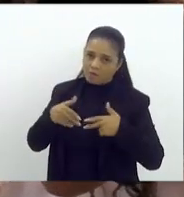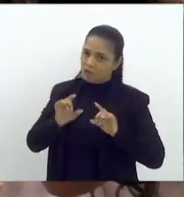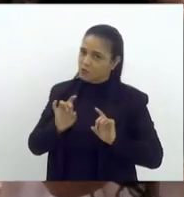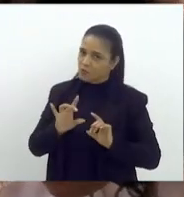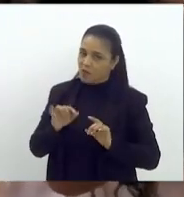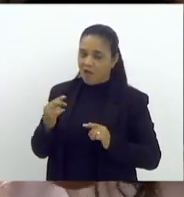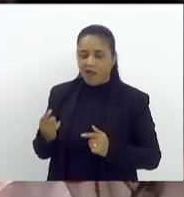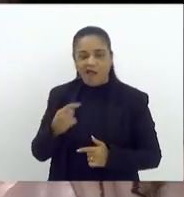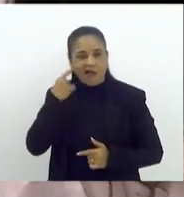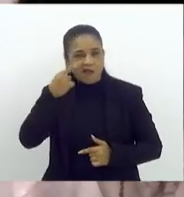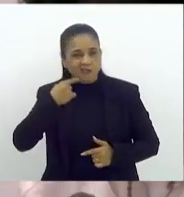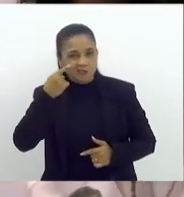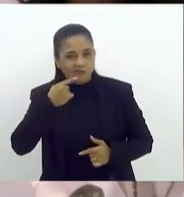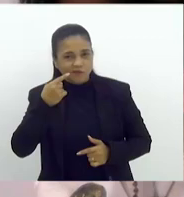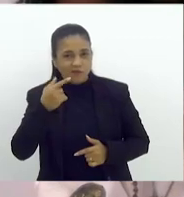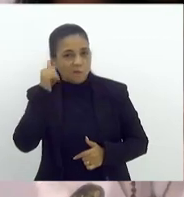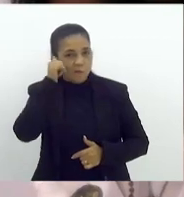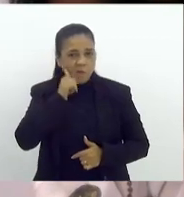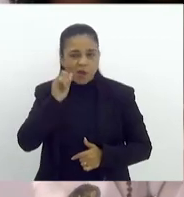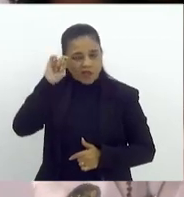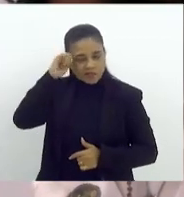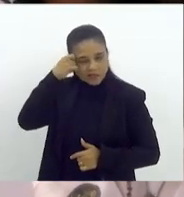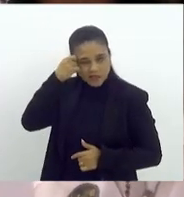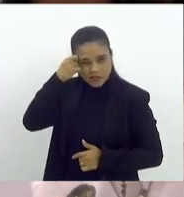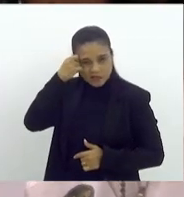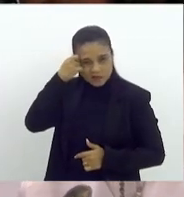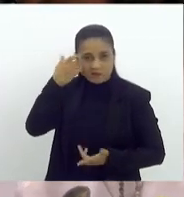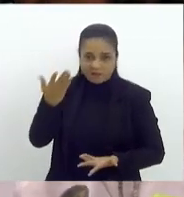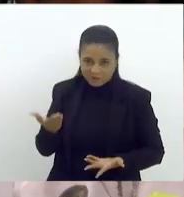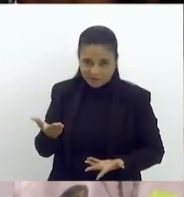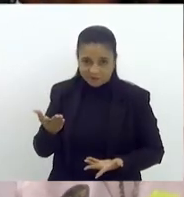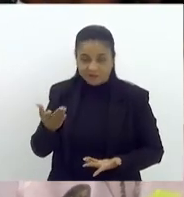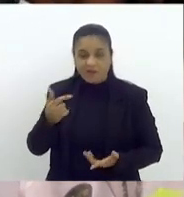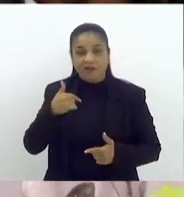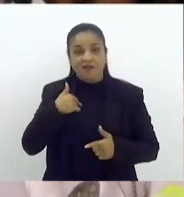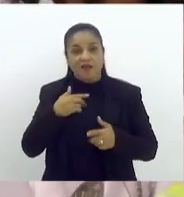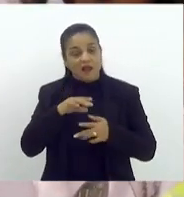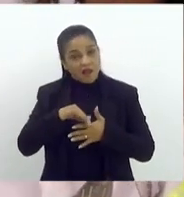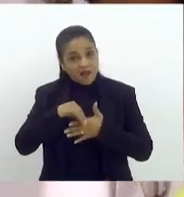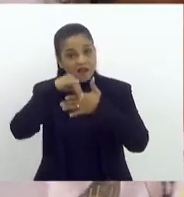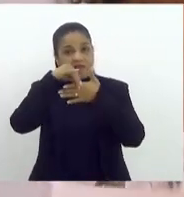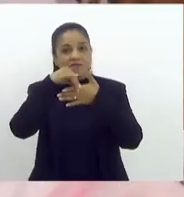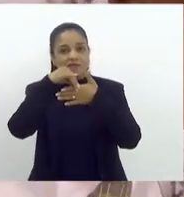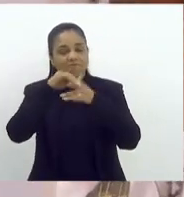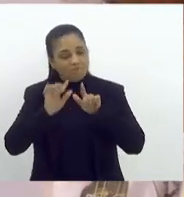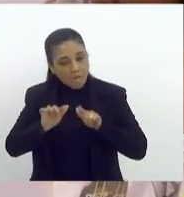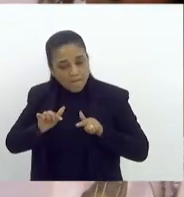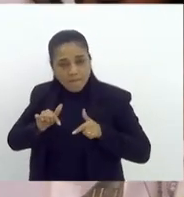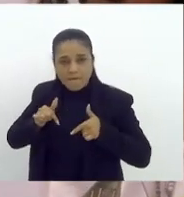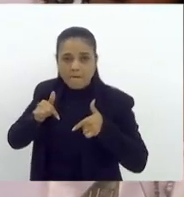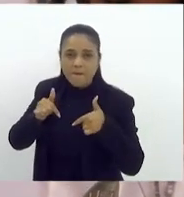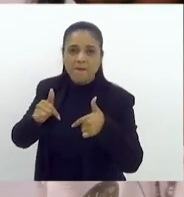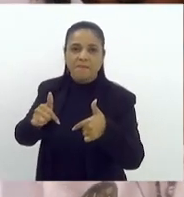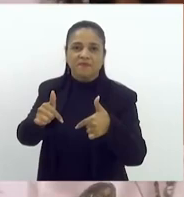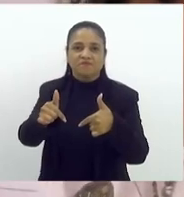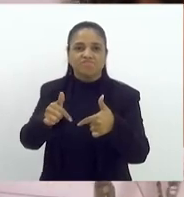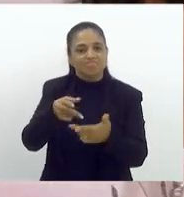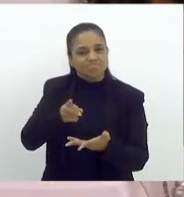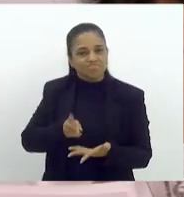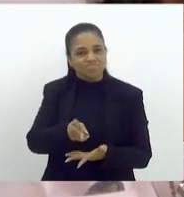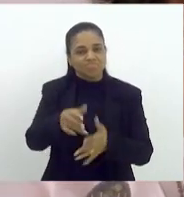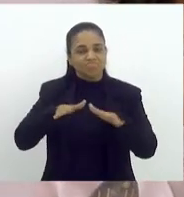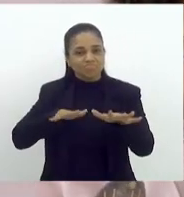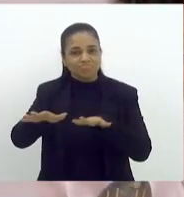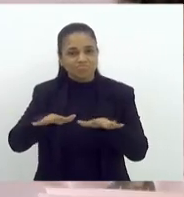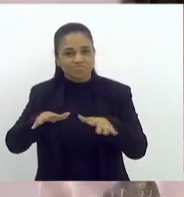advogada mulher negra é de William mas como a liderança ativa e constante do movimento